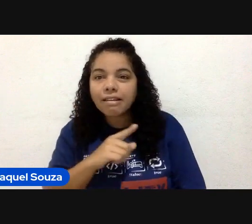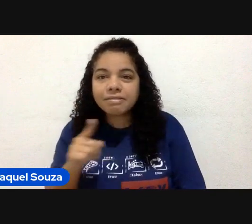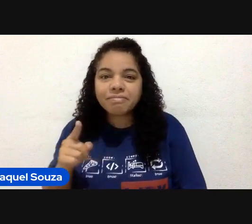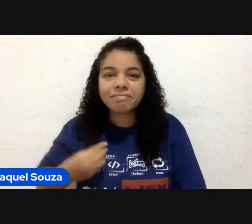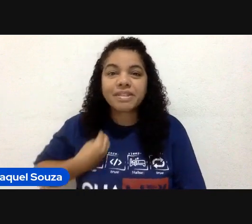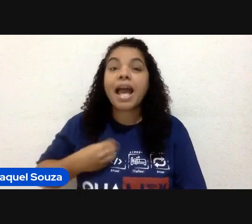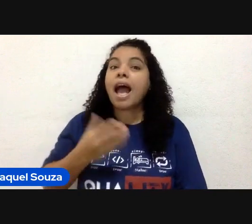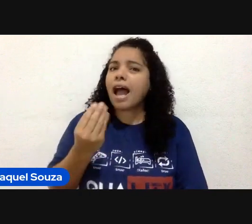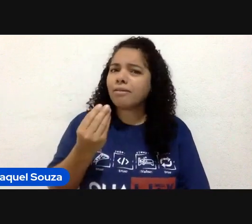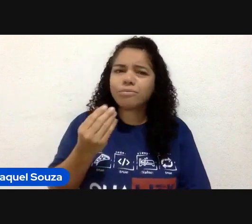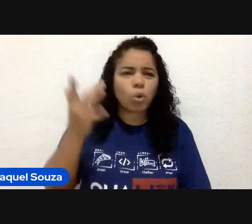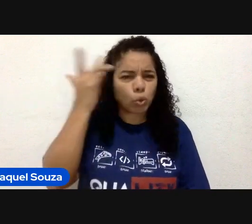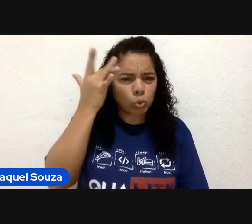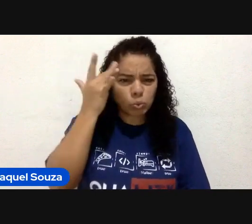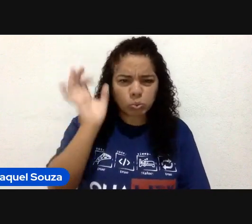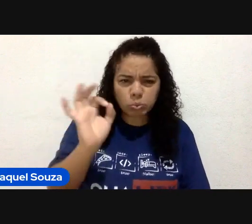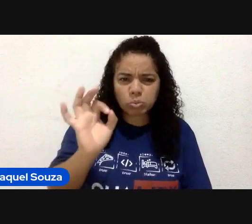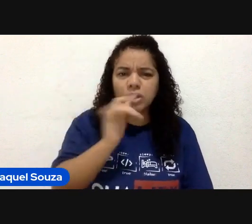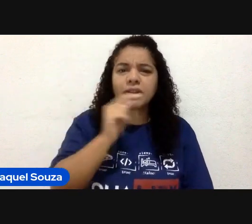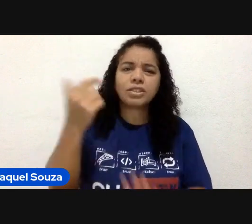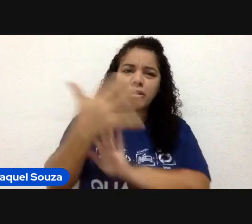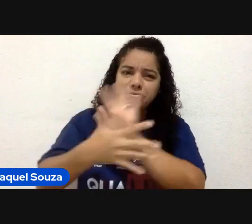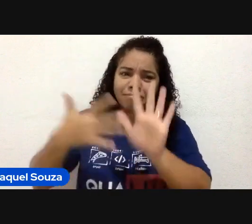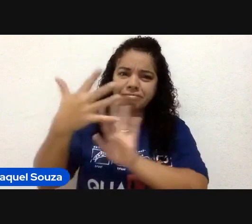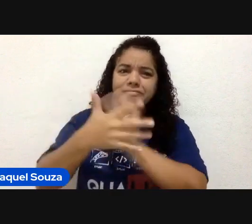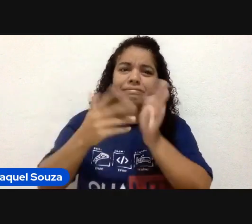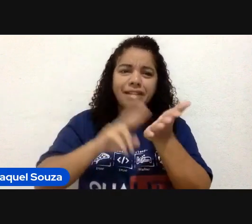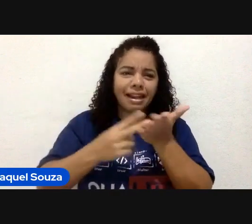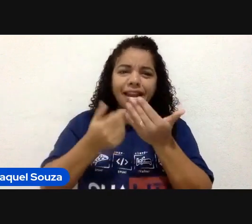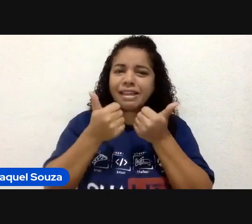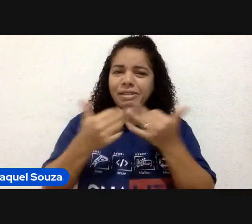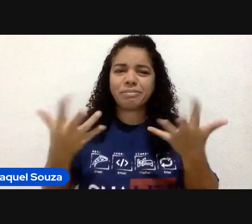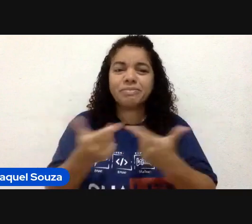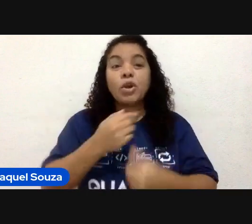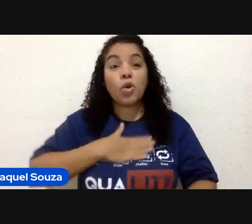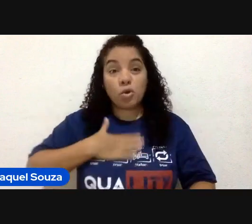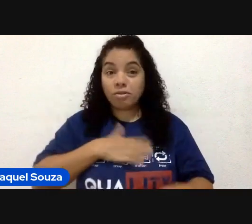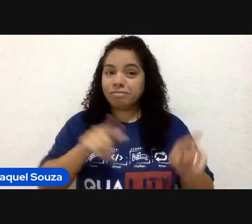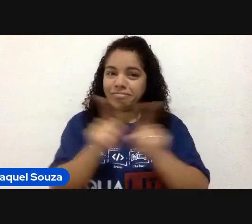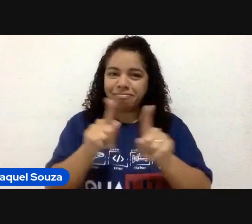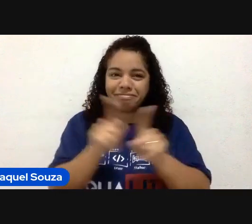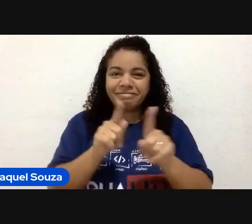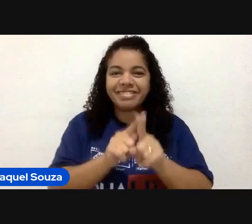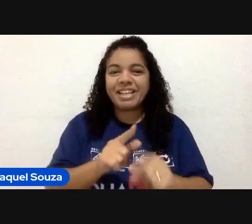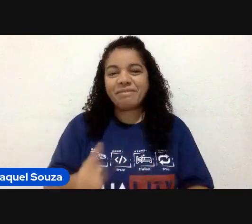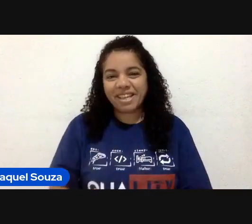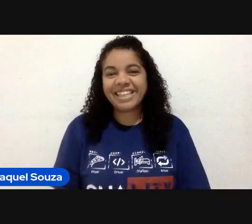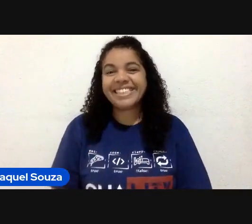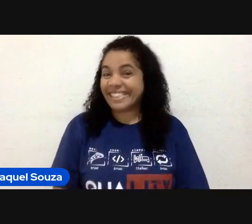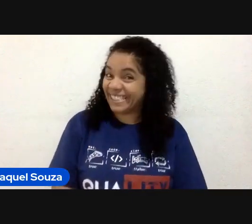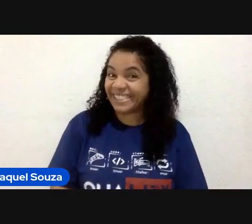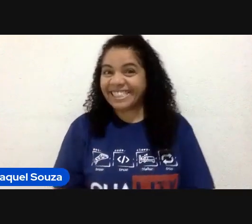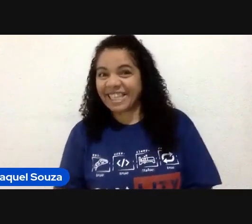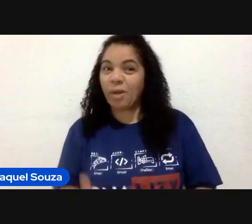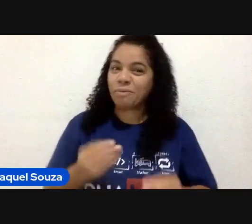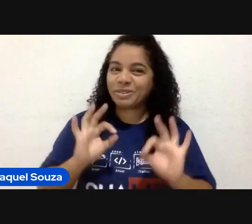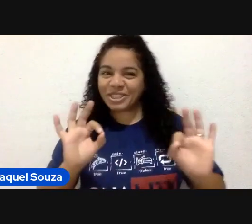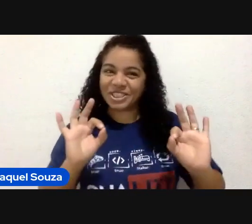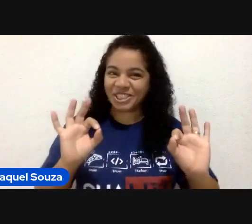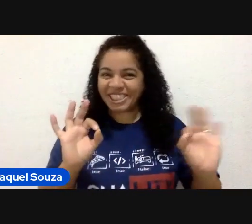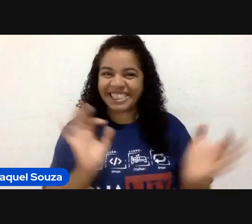Ah, foi muito top mesmo essa questão das libras, né, gente? Gostei bastante também. Muito chique.